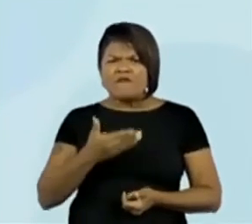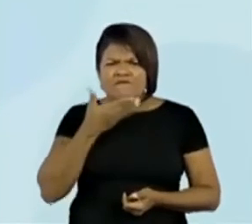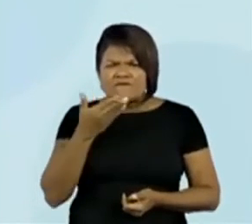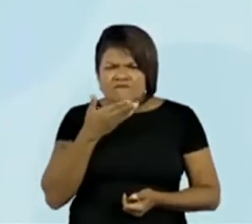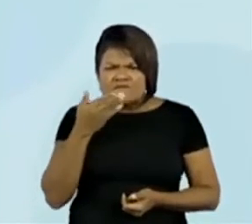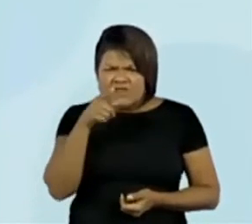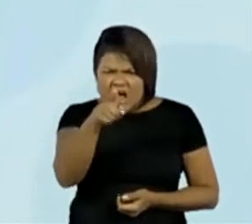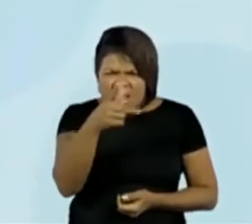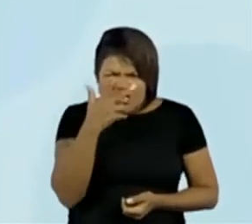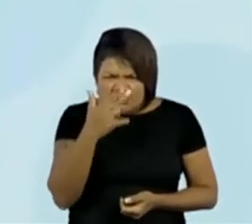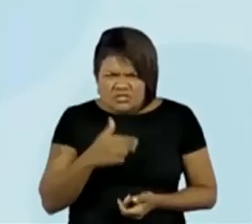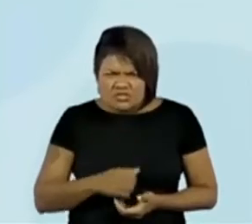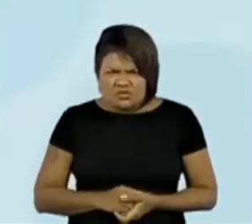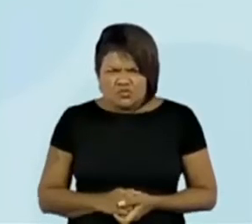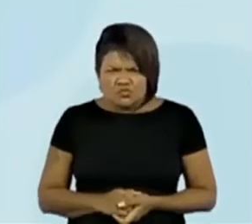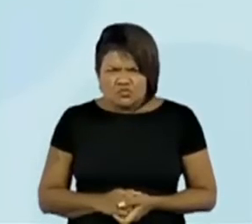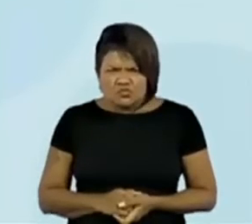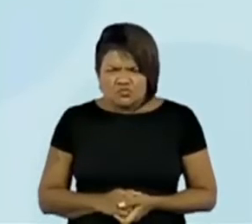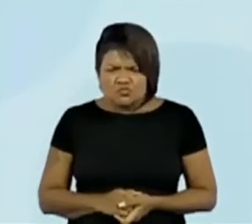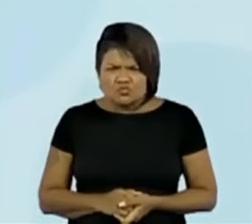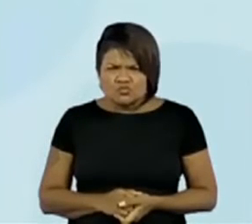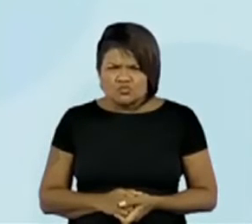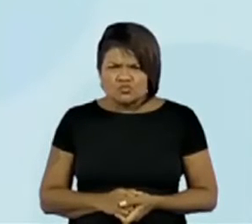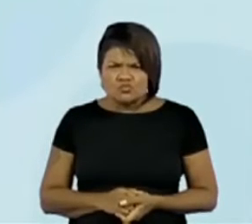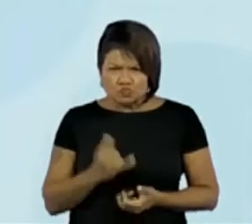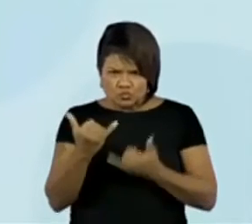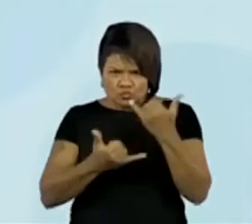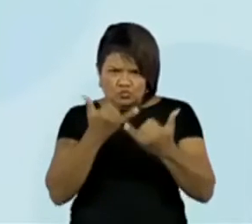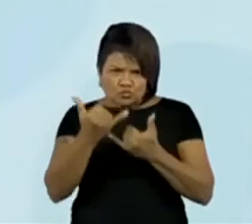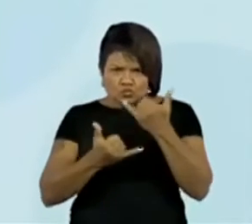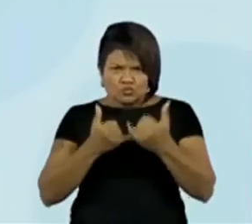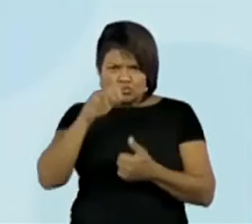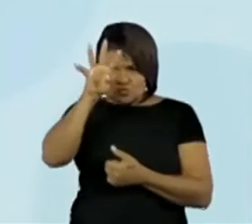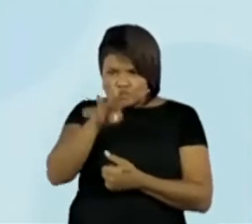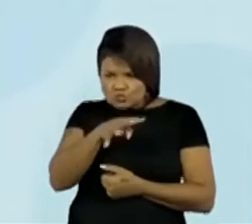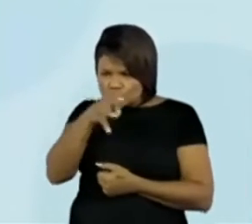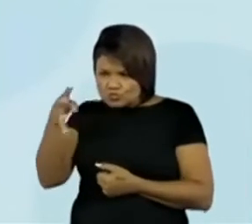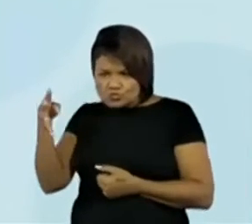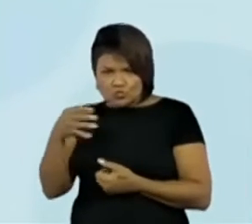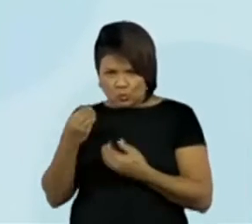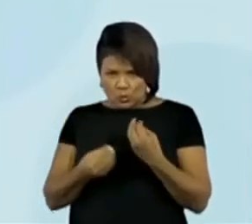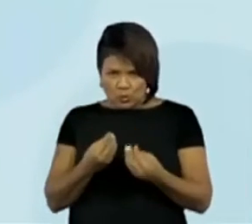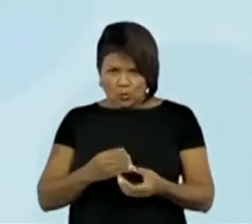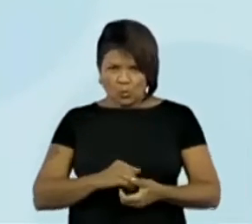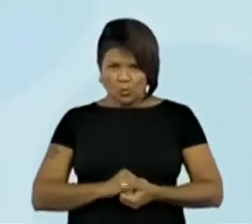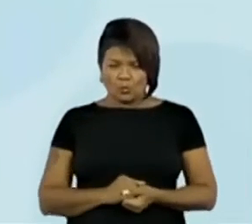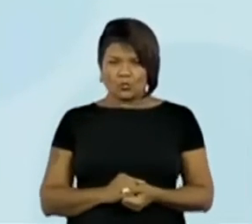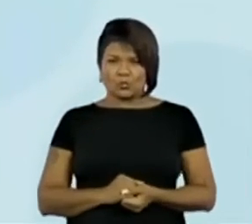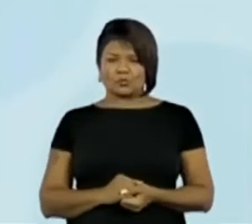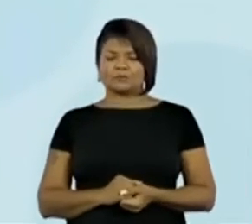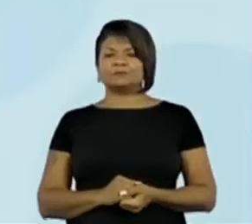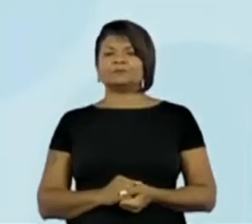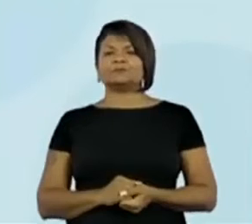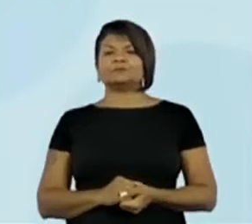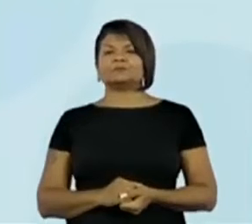de